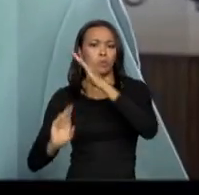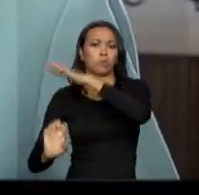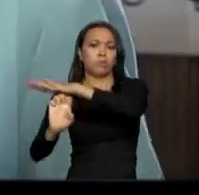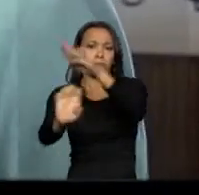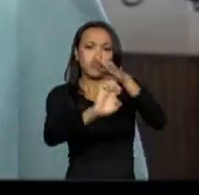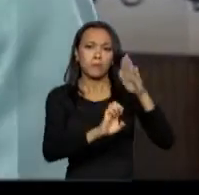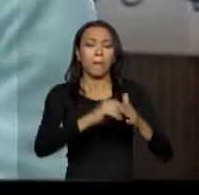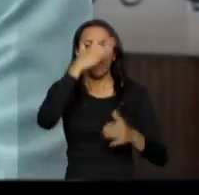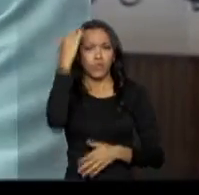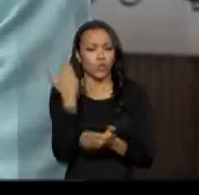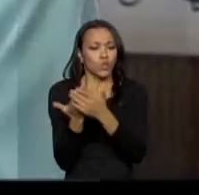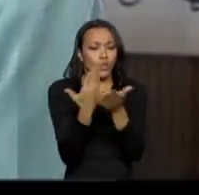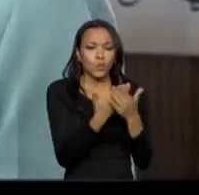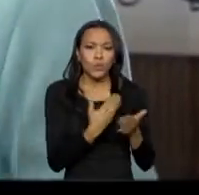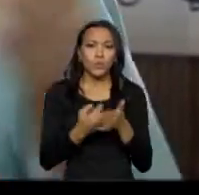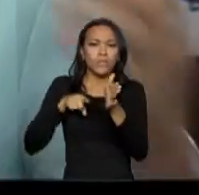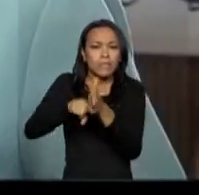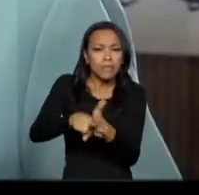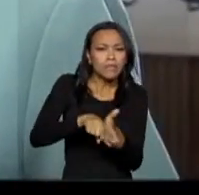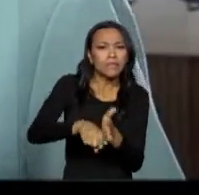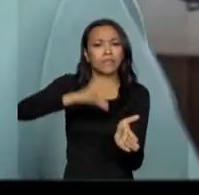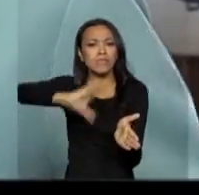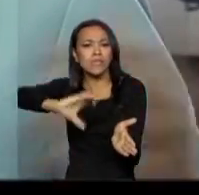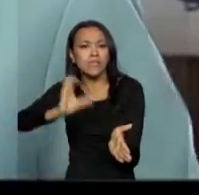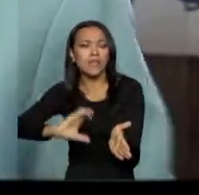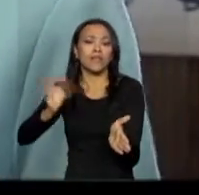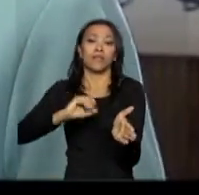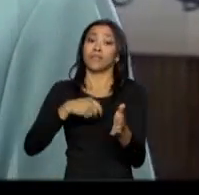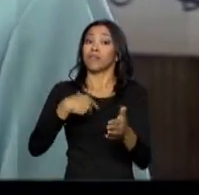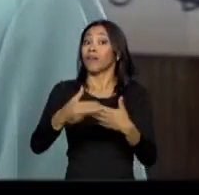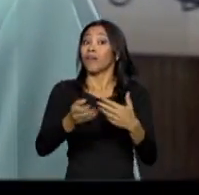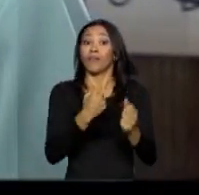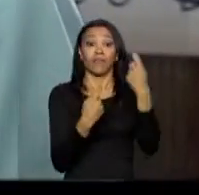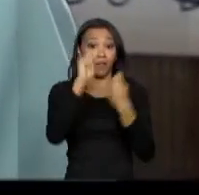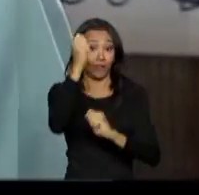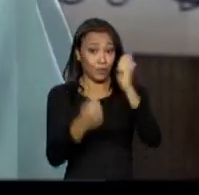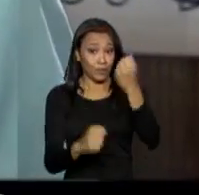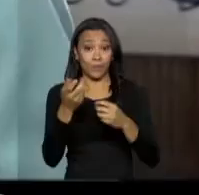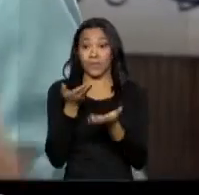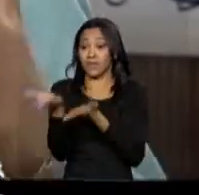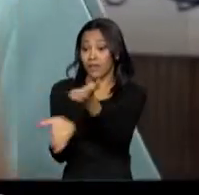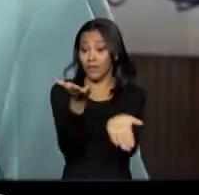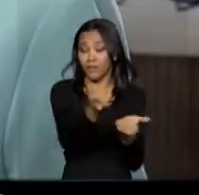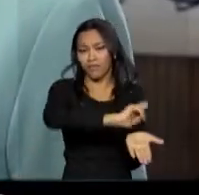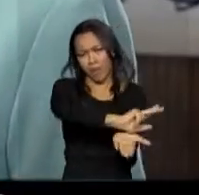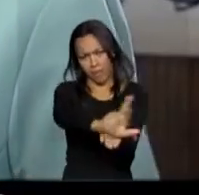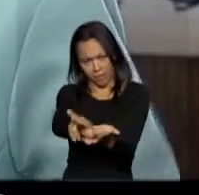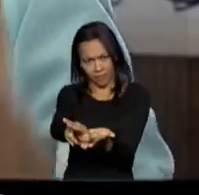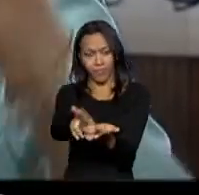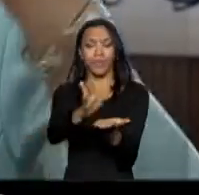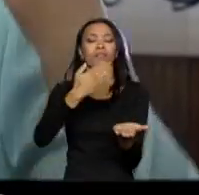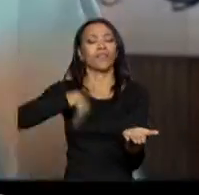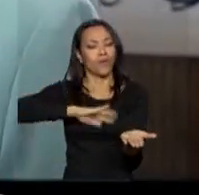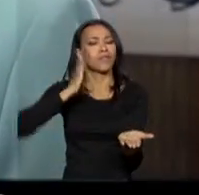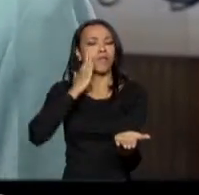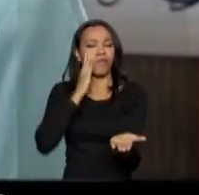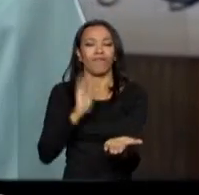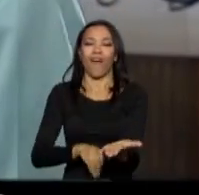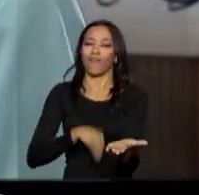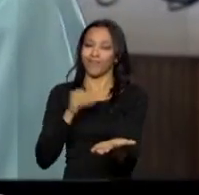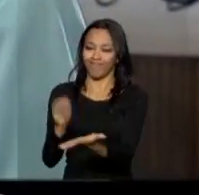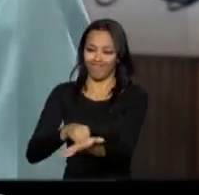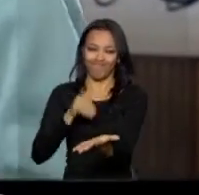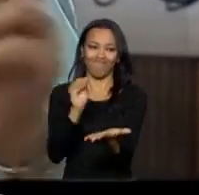cientistas, da agricultura, do comércio, da indústria e dos serviços. mas sabemos, ainda falta muito